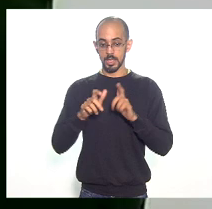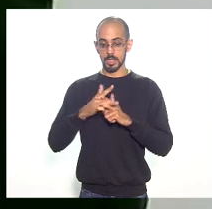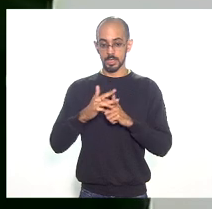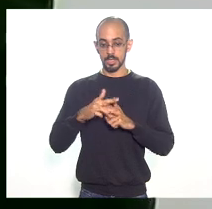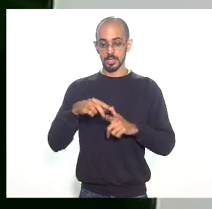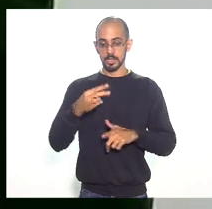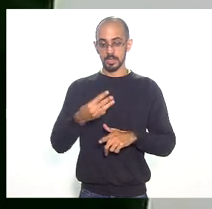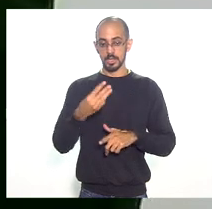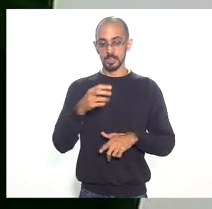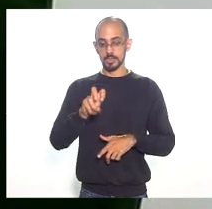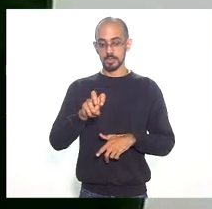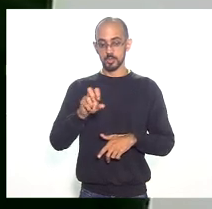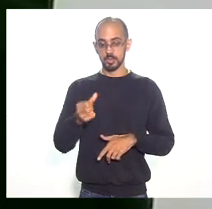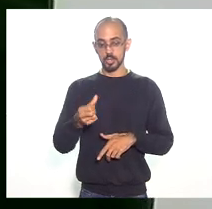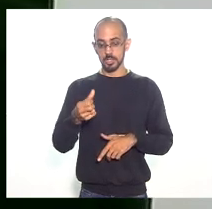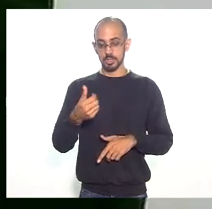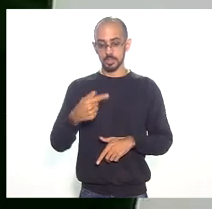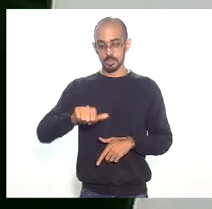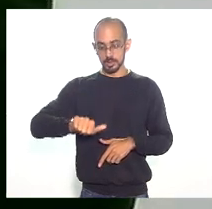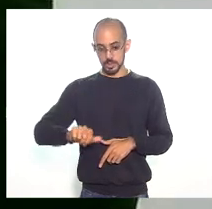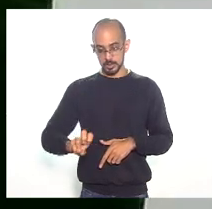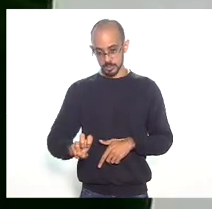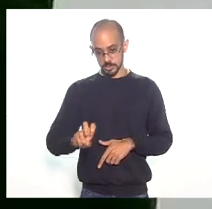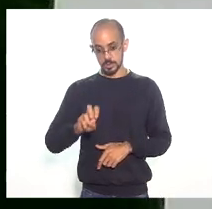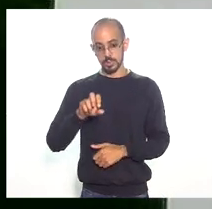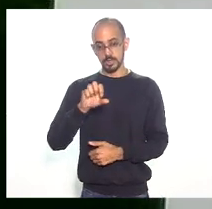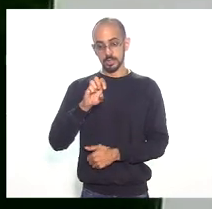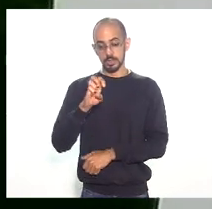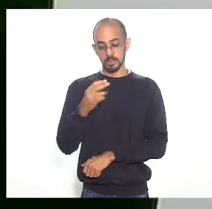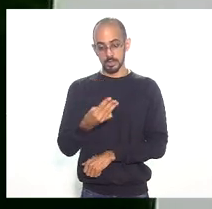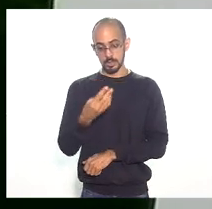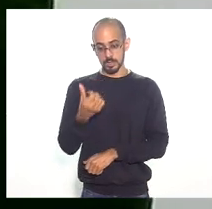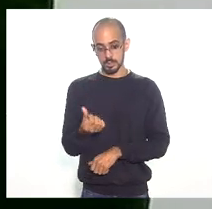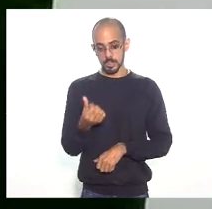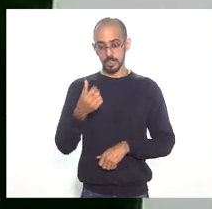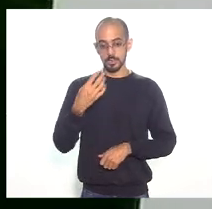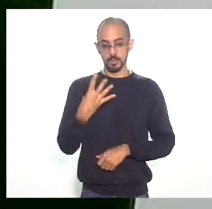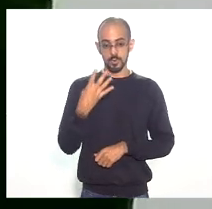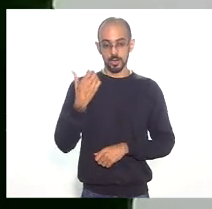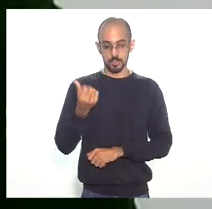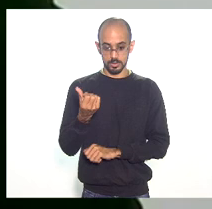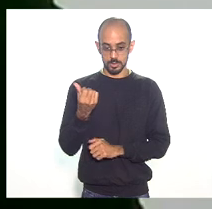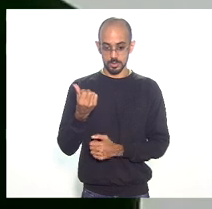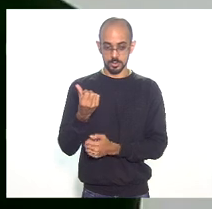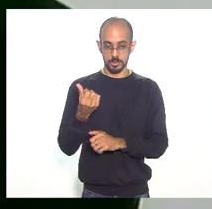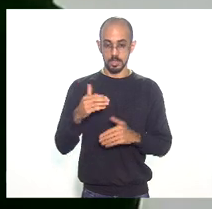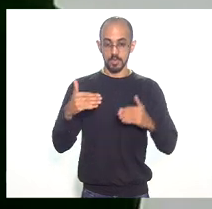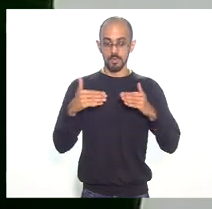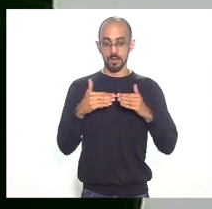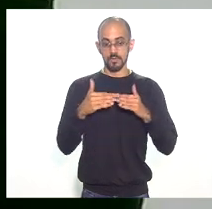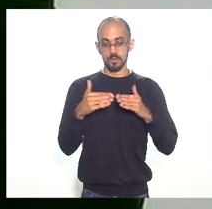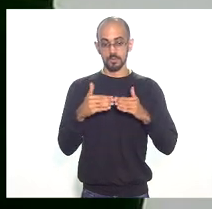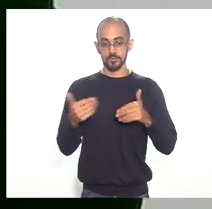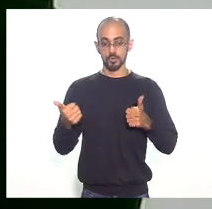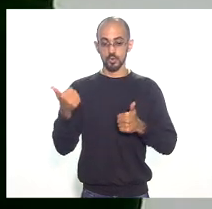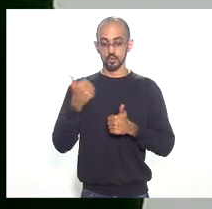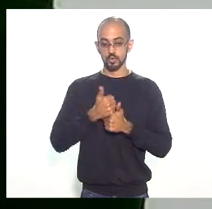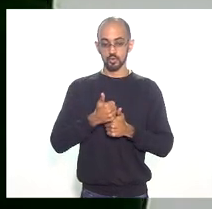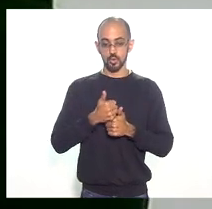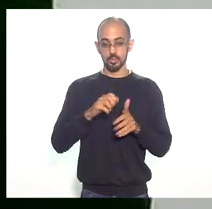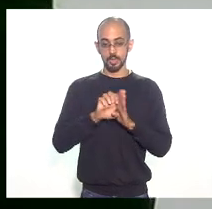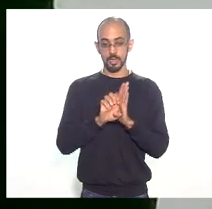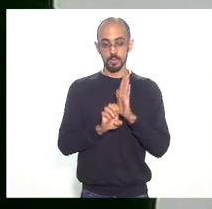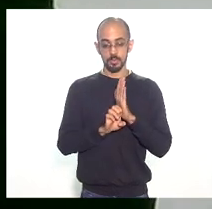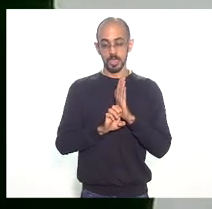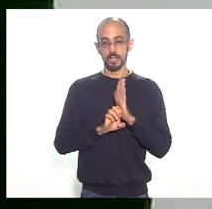6, 15, 36 e 46. Favorável com subemendas as emendas